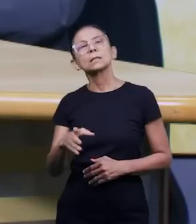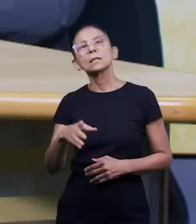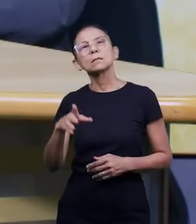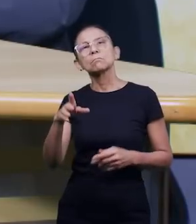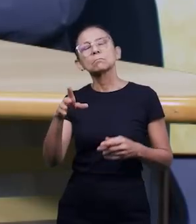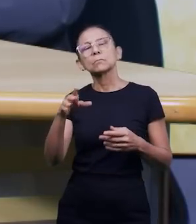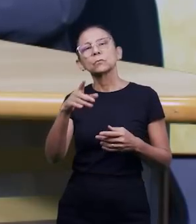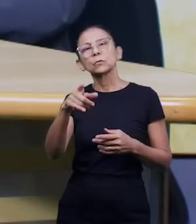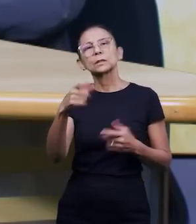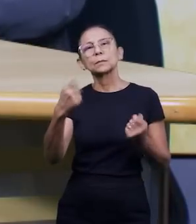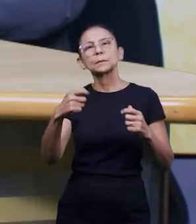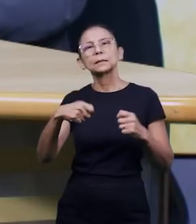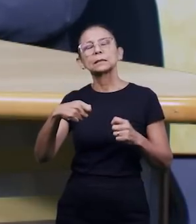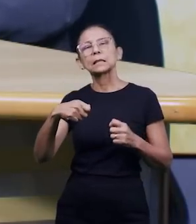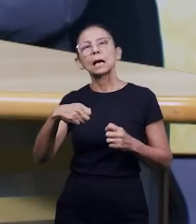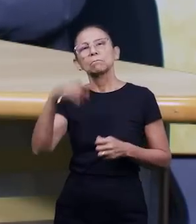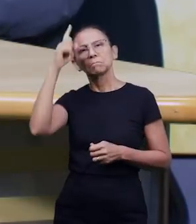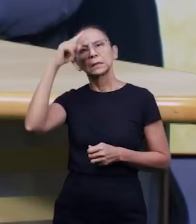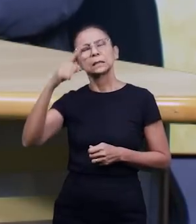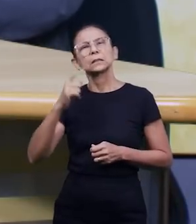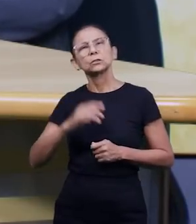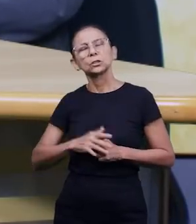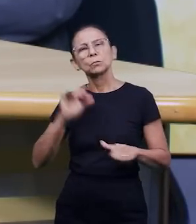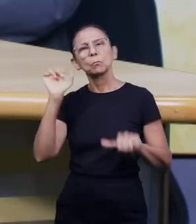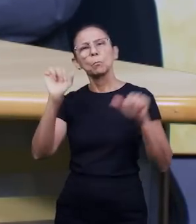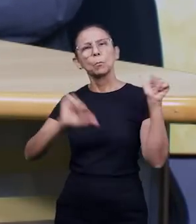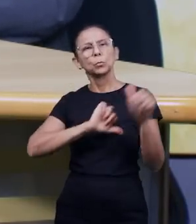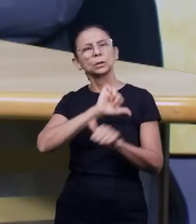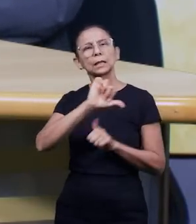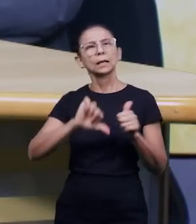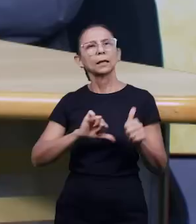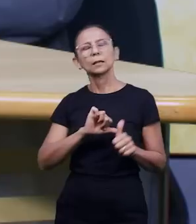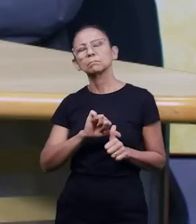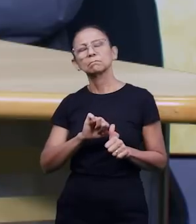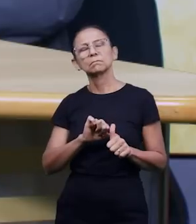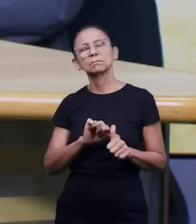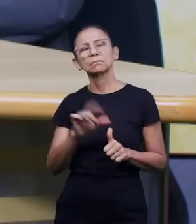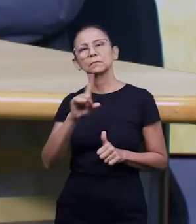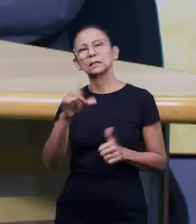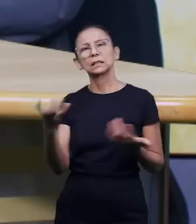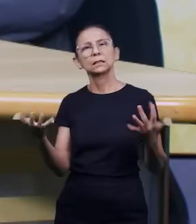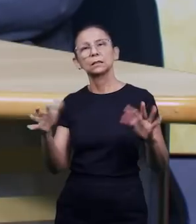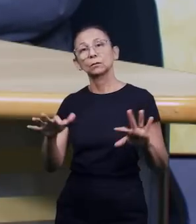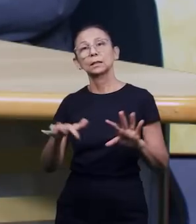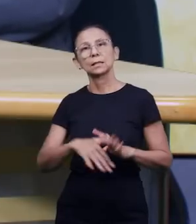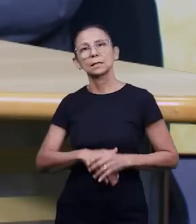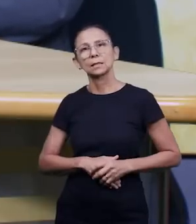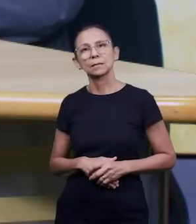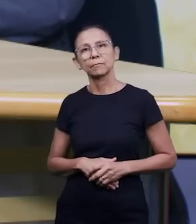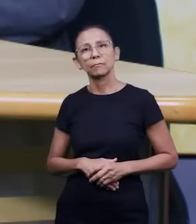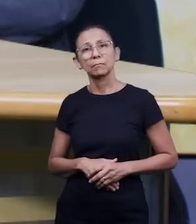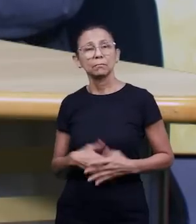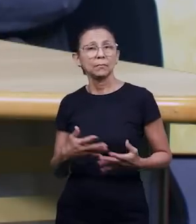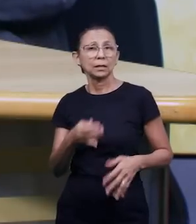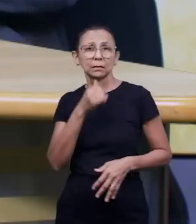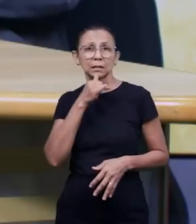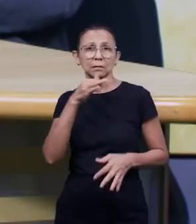numa coisa que o Senhor exigiu de você e você não cumpriu. Numa tomada de